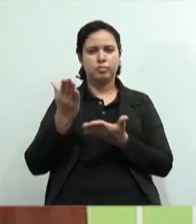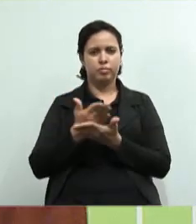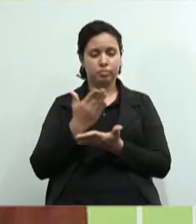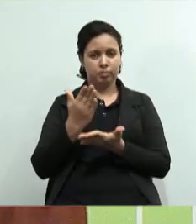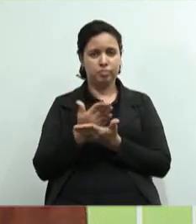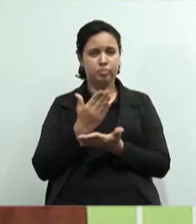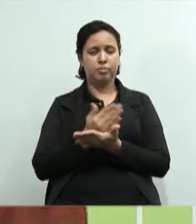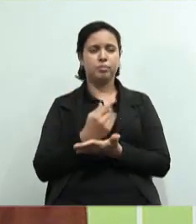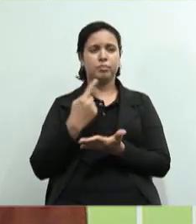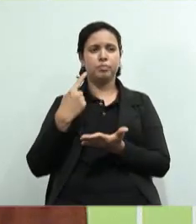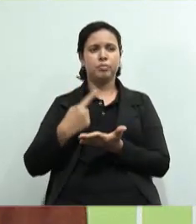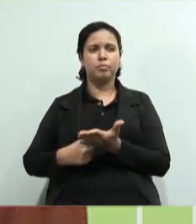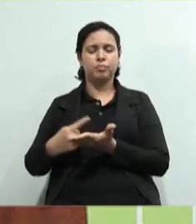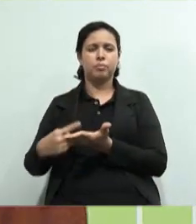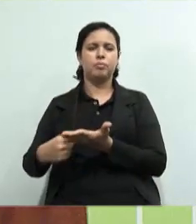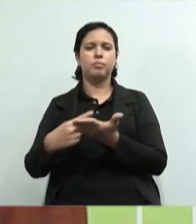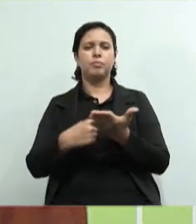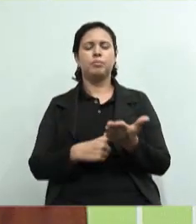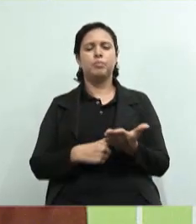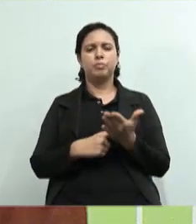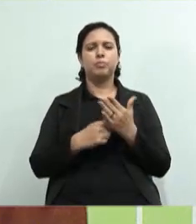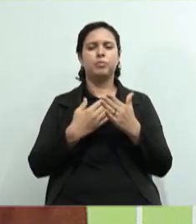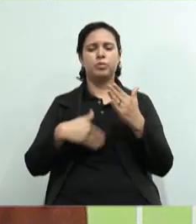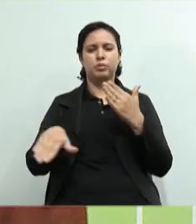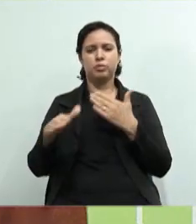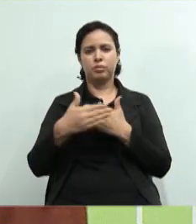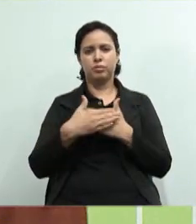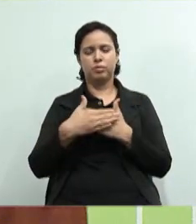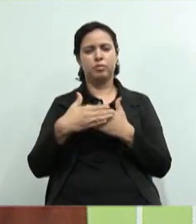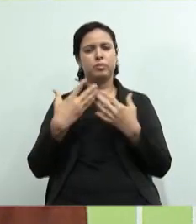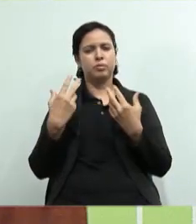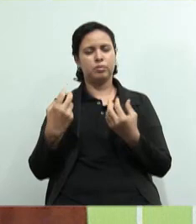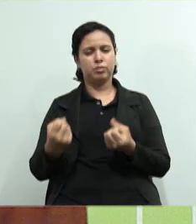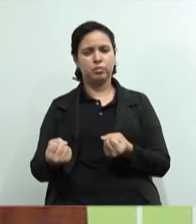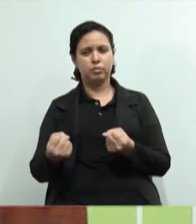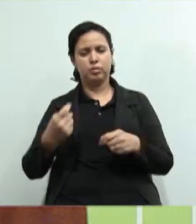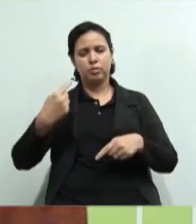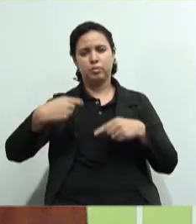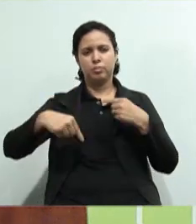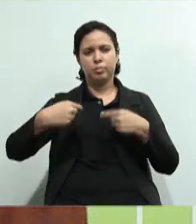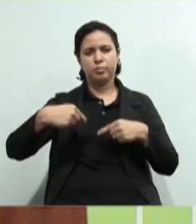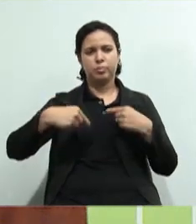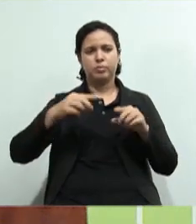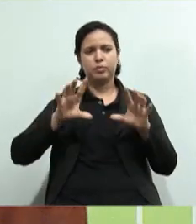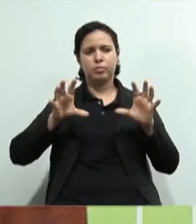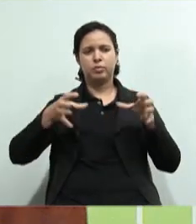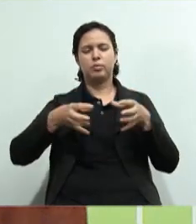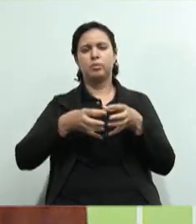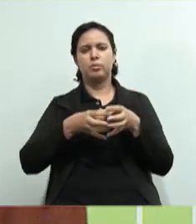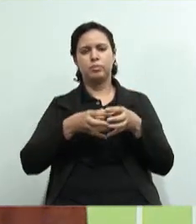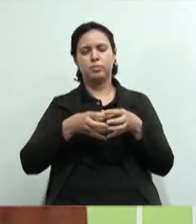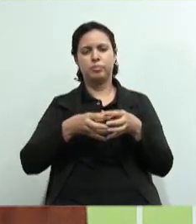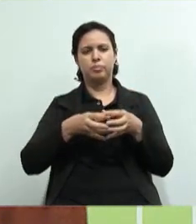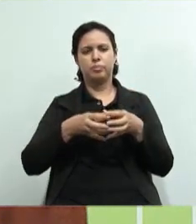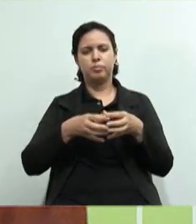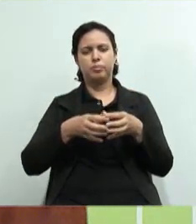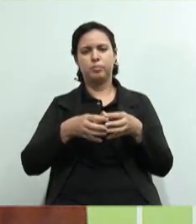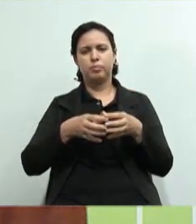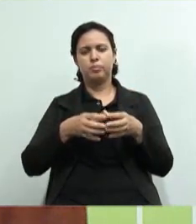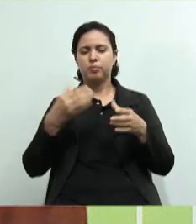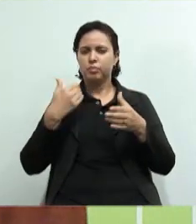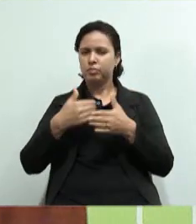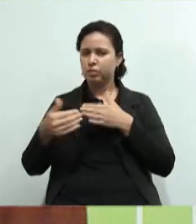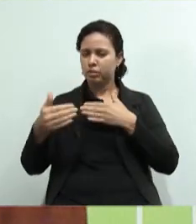os combinados, todos os acordos que foram discutidos com a maioria, mesmo que